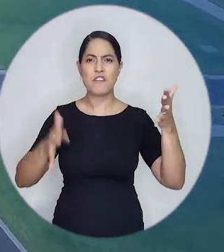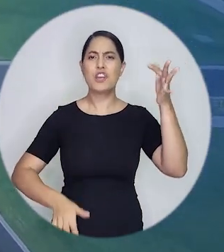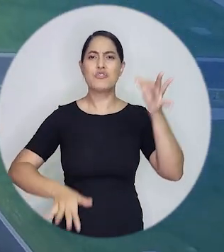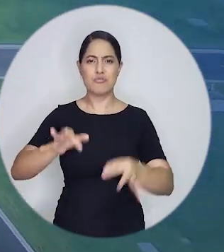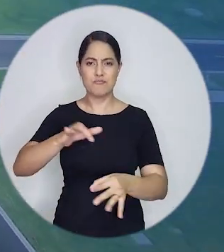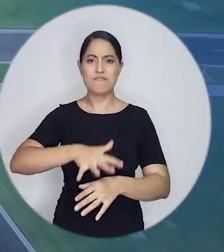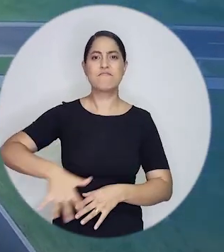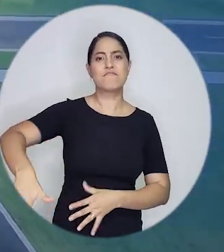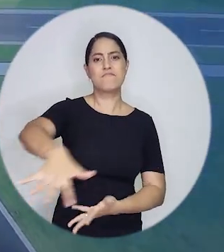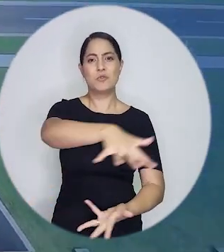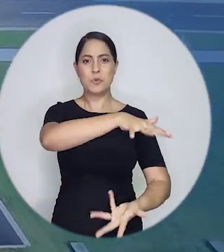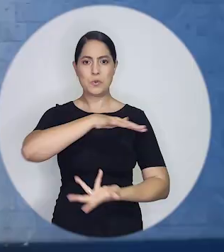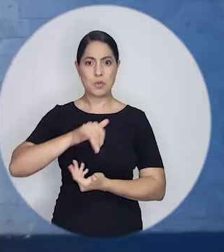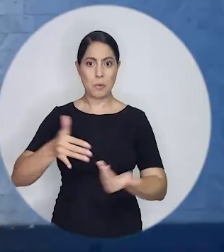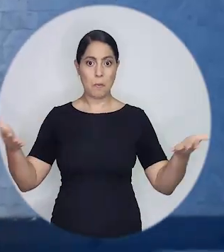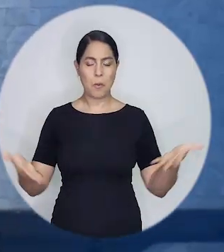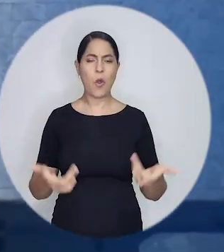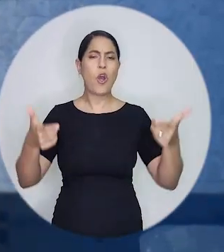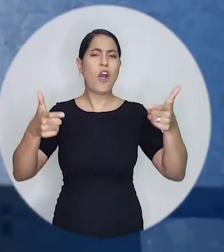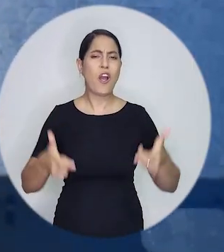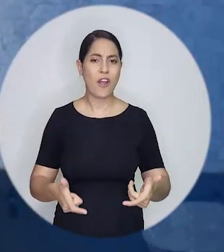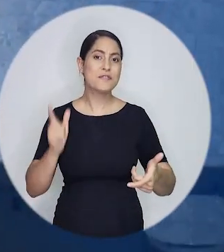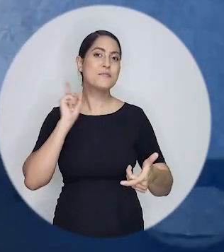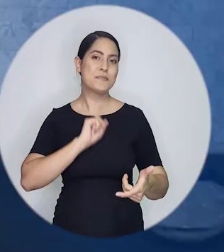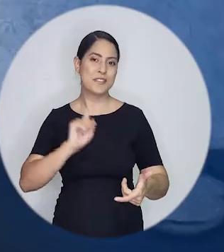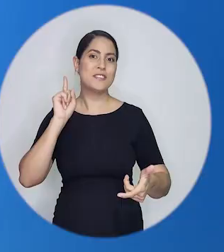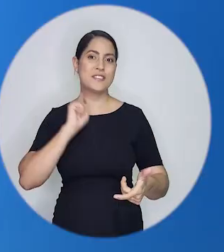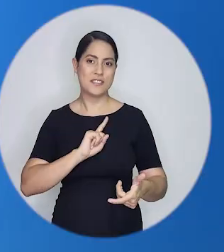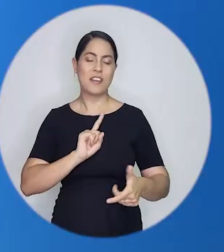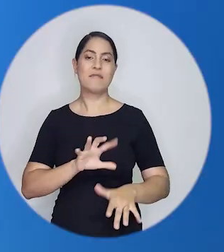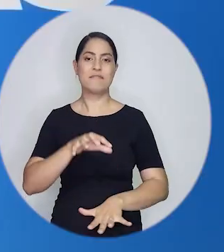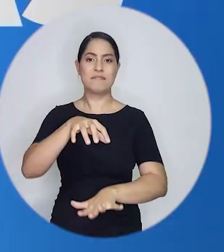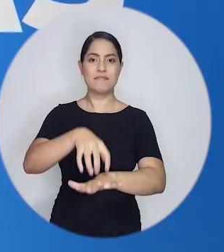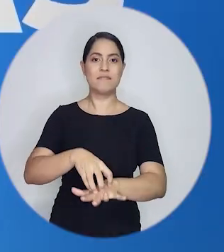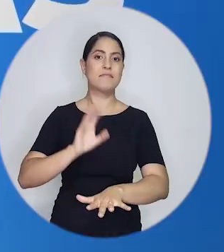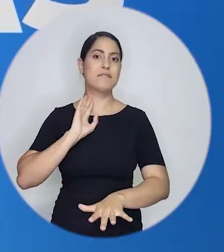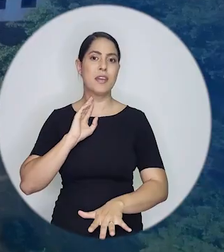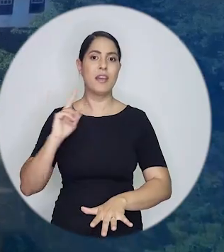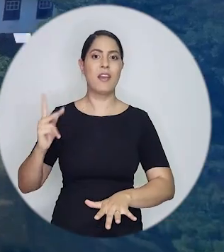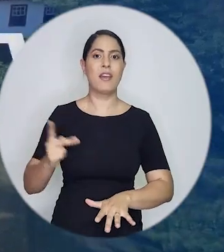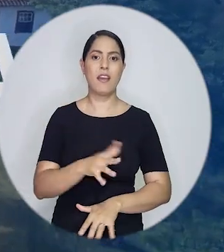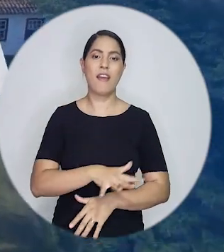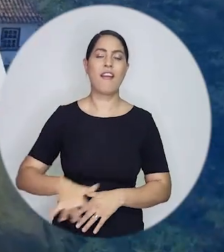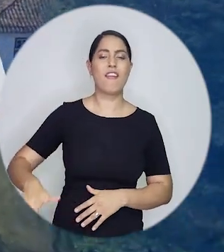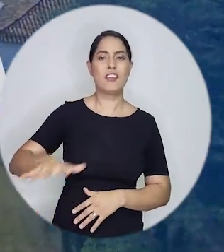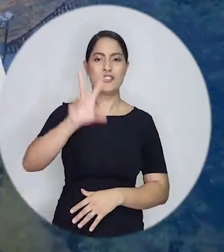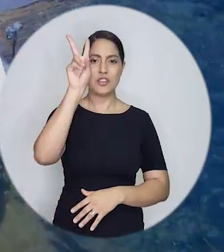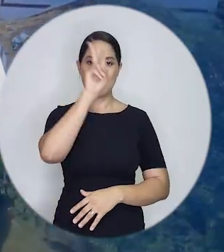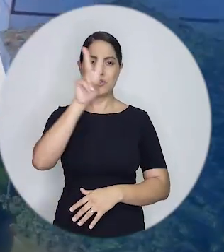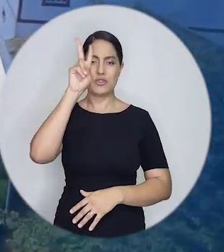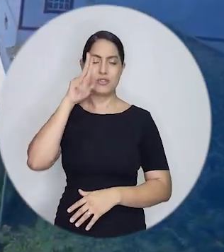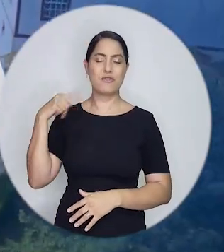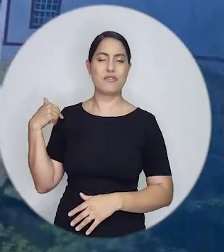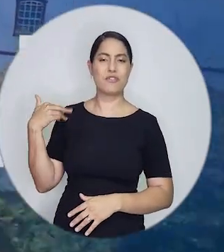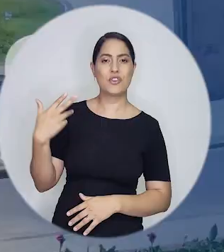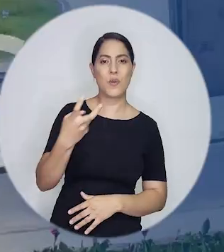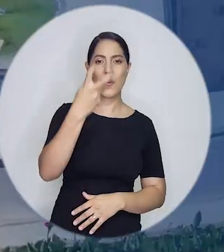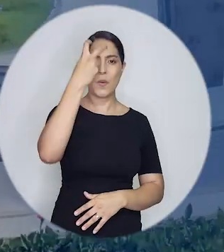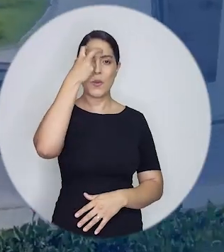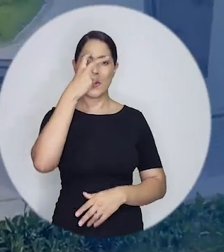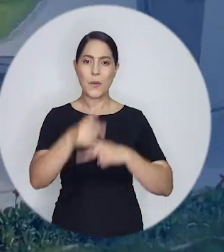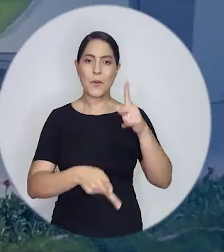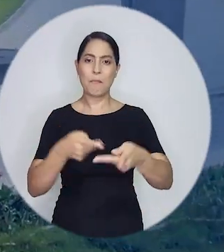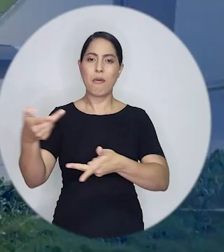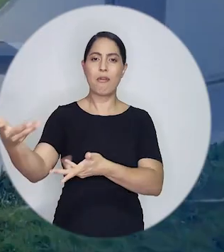Vem aí o maior evento jurídico do mundo, agora em Minas Gerais. Berço de lutas pela liberdade, terra